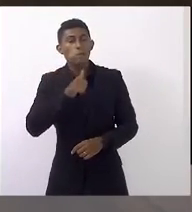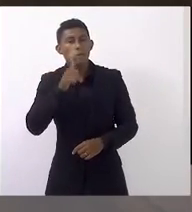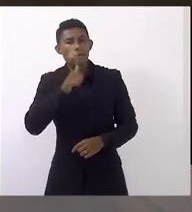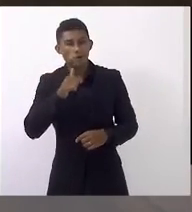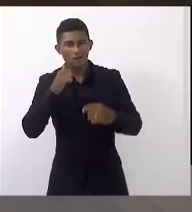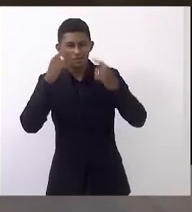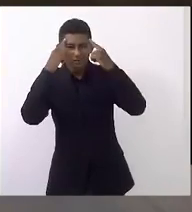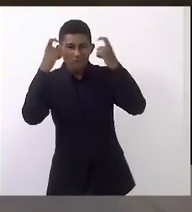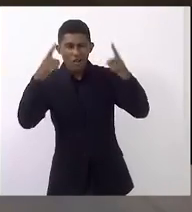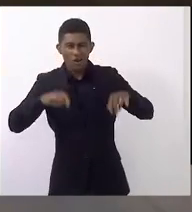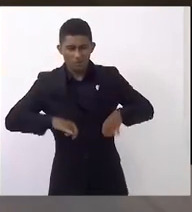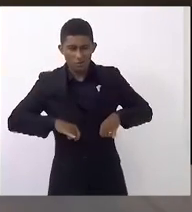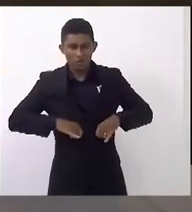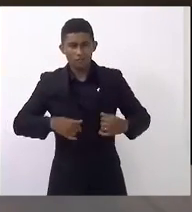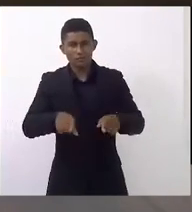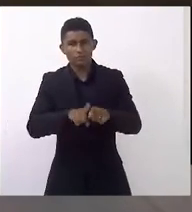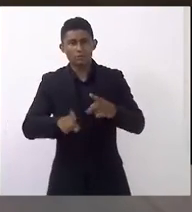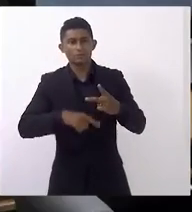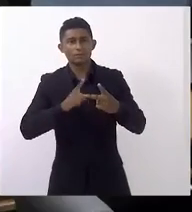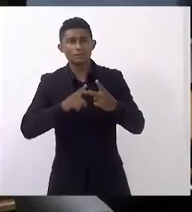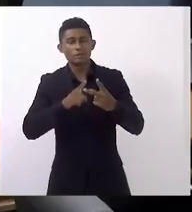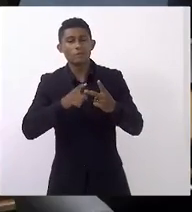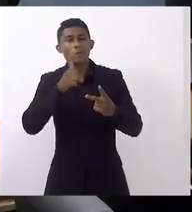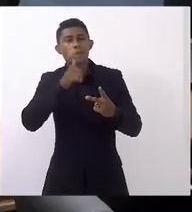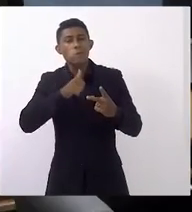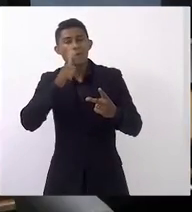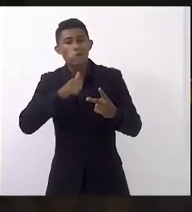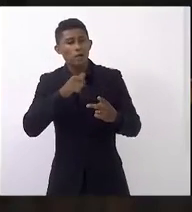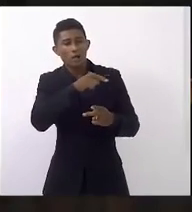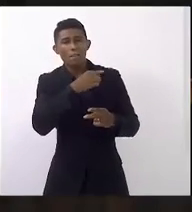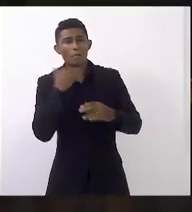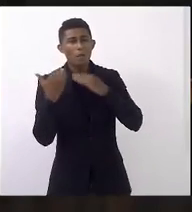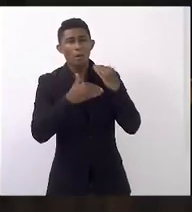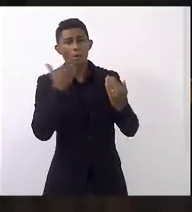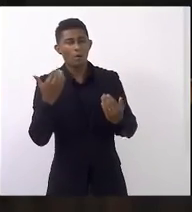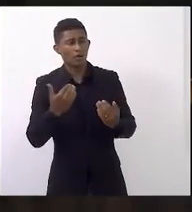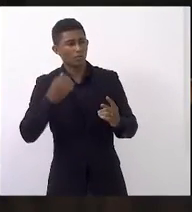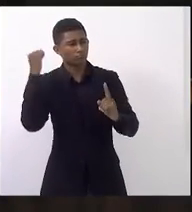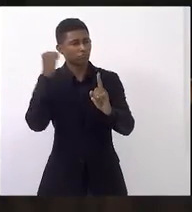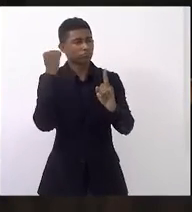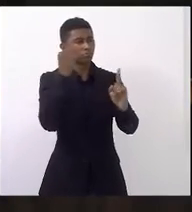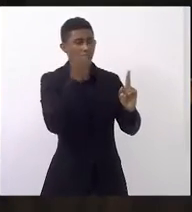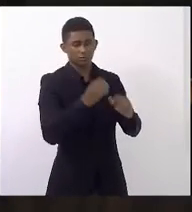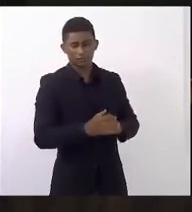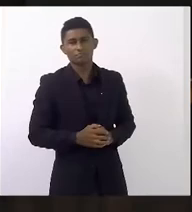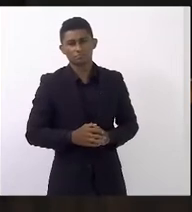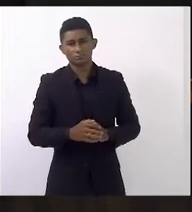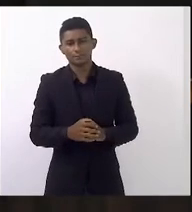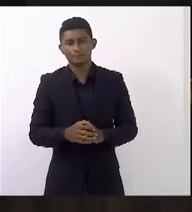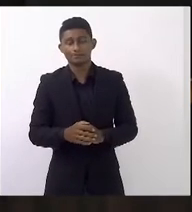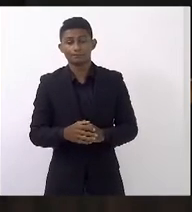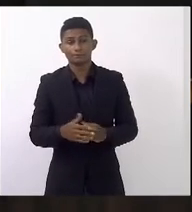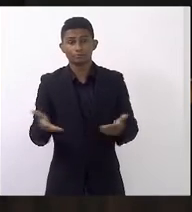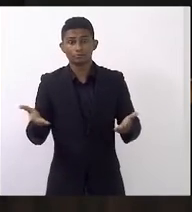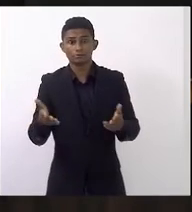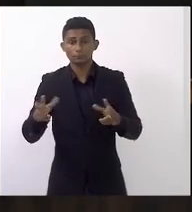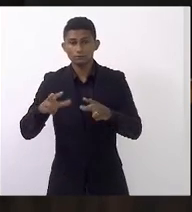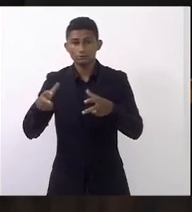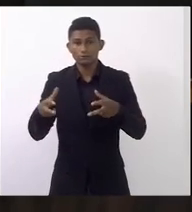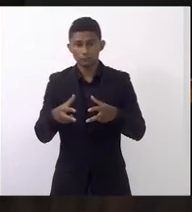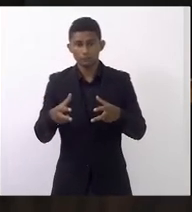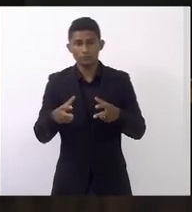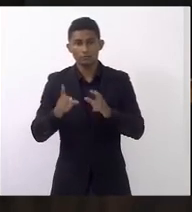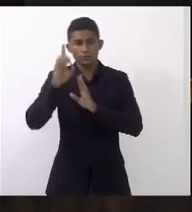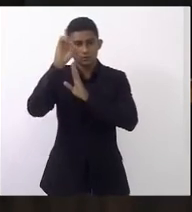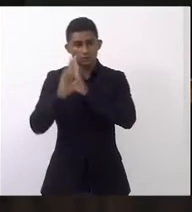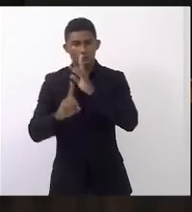do feminicídio. Muito obrigada. Obrigado, deputada Marta Rocha. Pela Comissão de Direitos Humanos, deputada enfermeira Rejane.